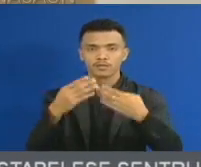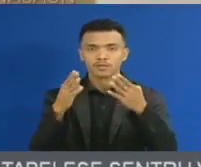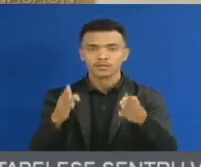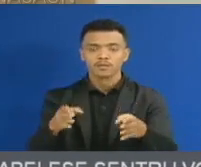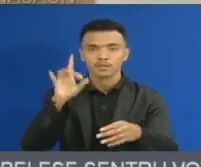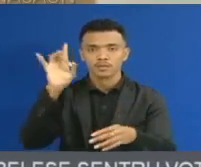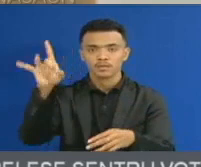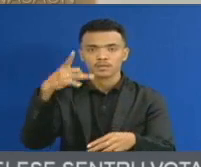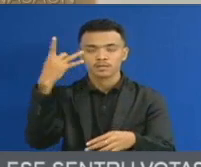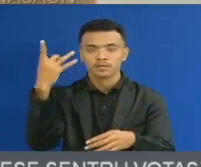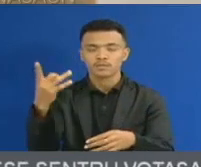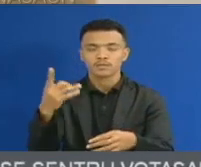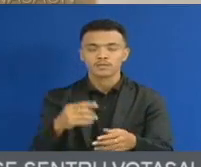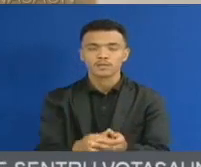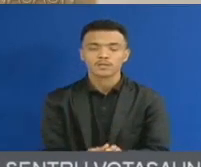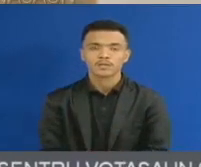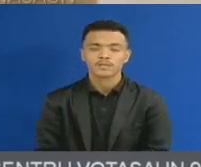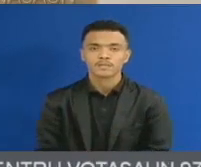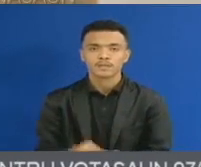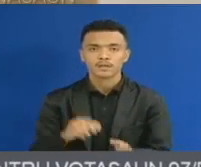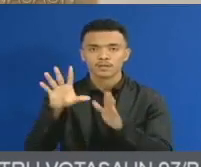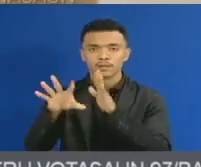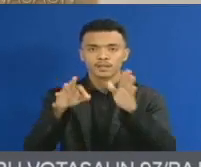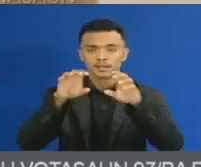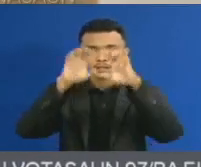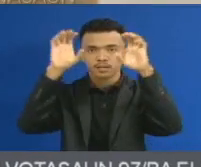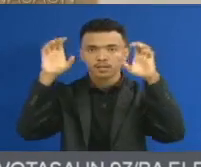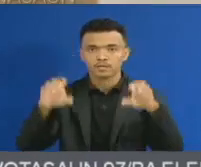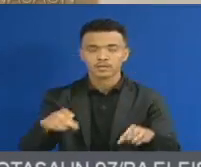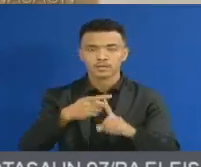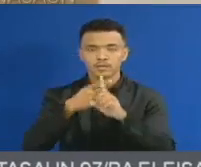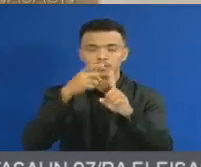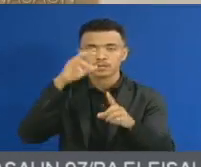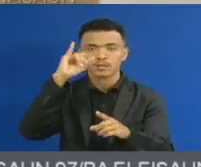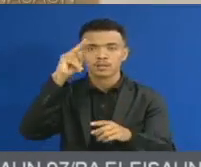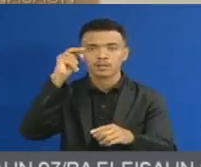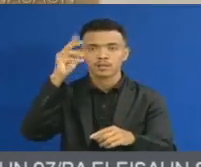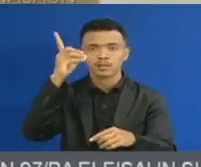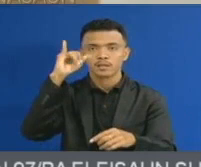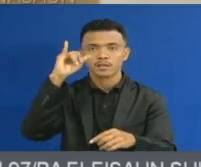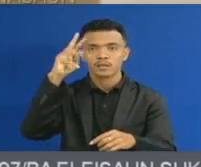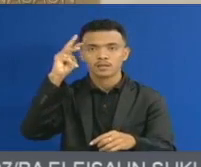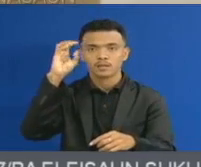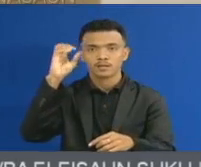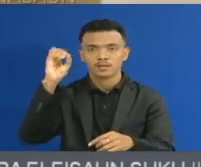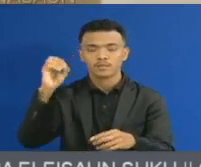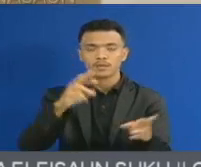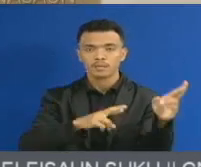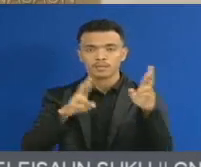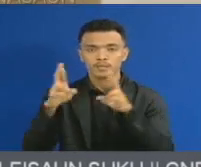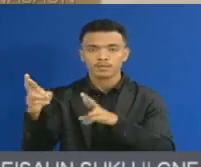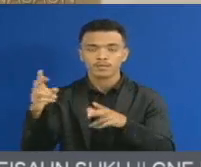oito pessoas ne be ke hetan certificado si indimo nivel 4-3 ina ne haune pronto para depois